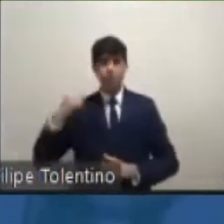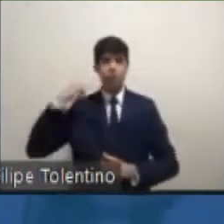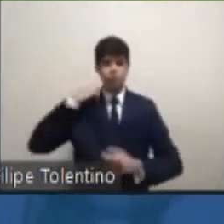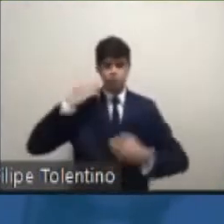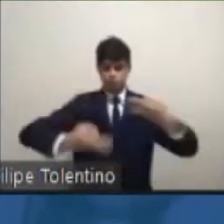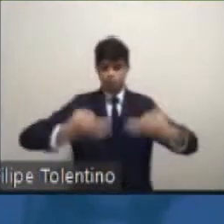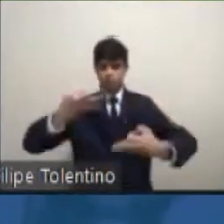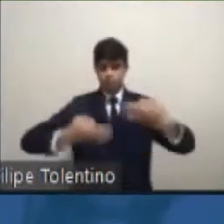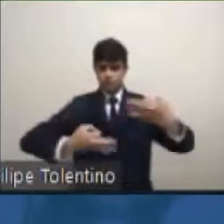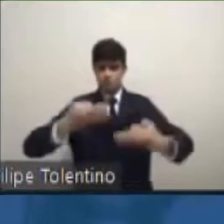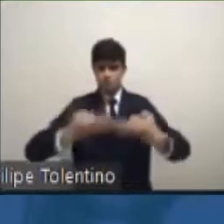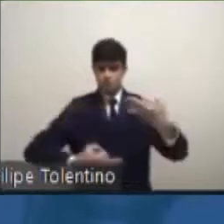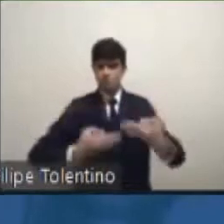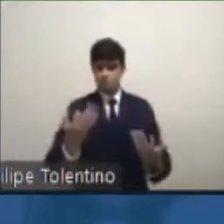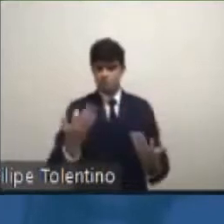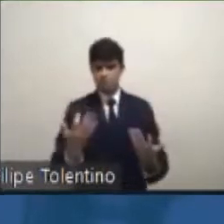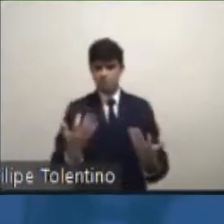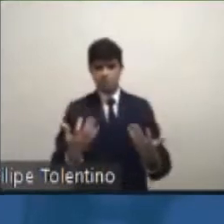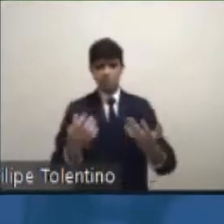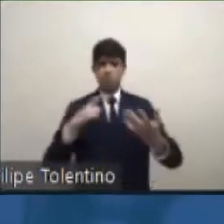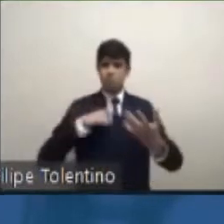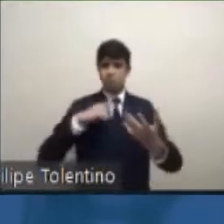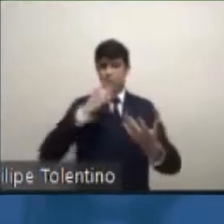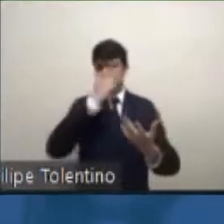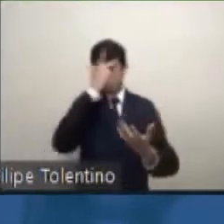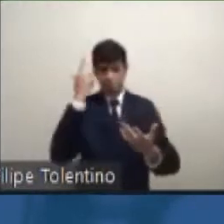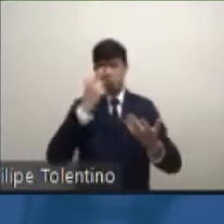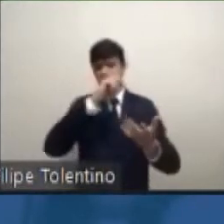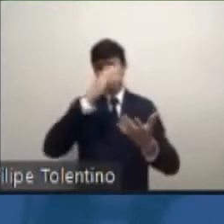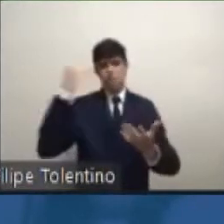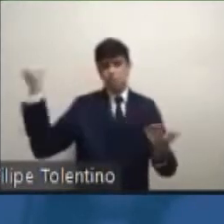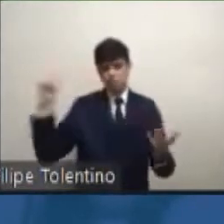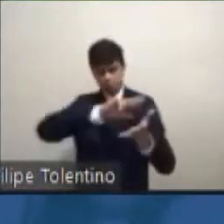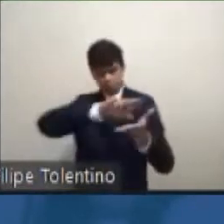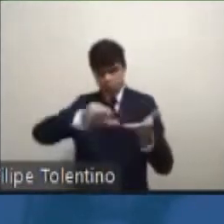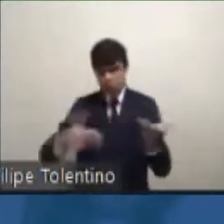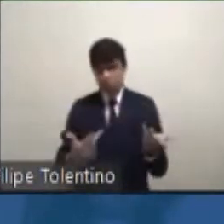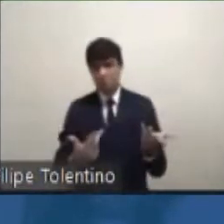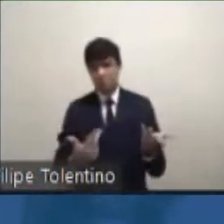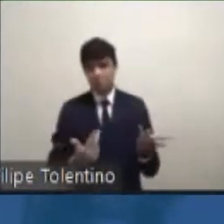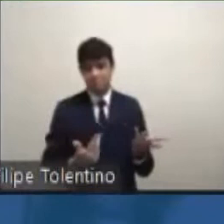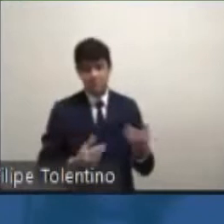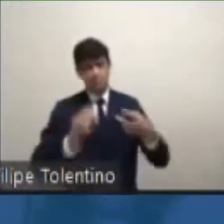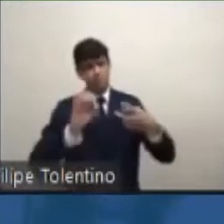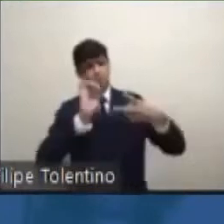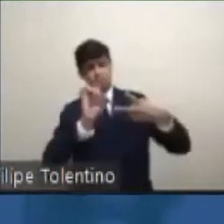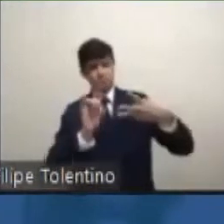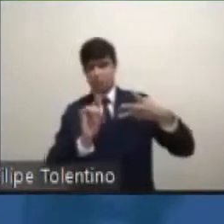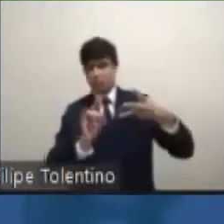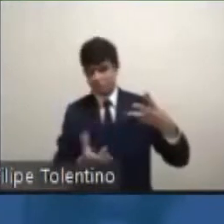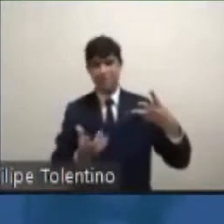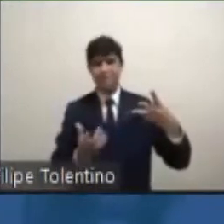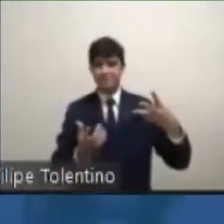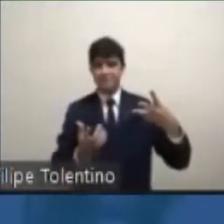de autonomia de pacientes, como, por exemplo, Manuel Gonçalves Ferreira Filho, Nelson Neri Júnior, Álvaro Vilaça, Celso